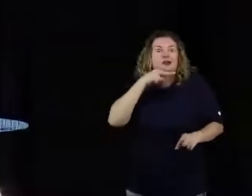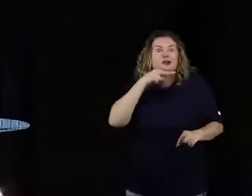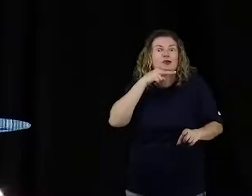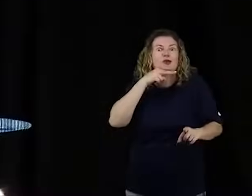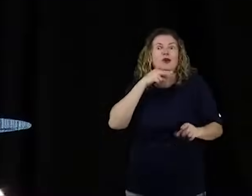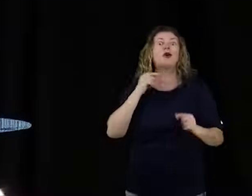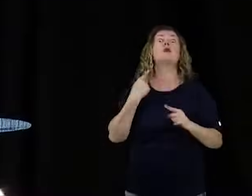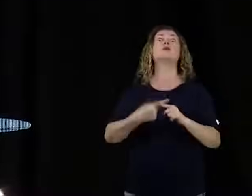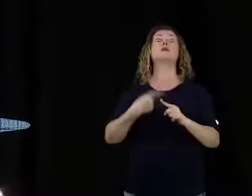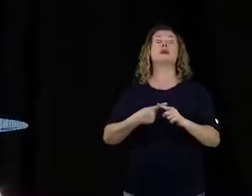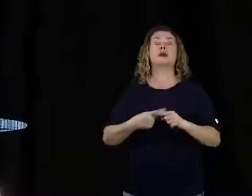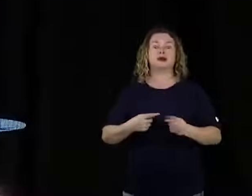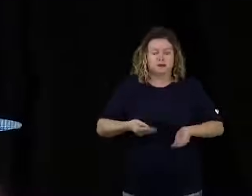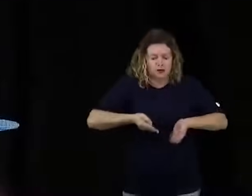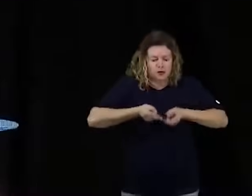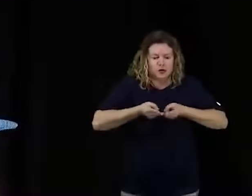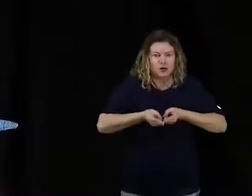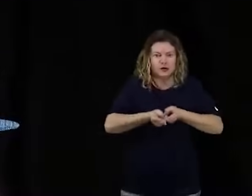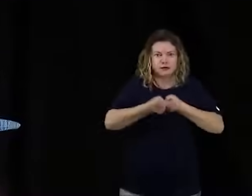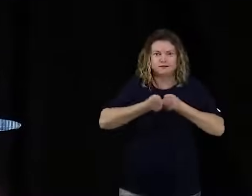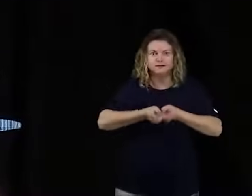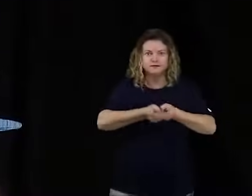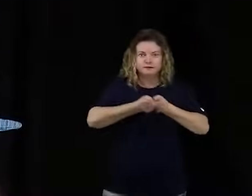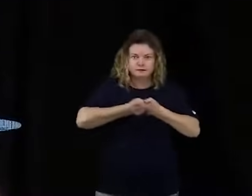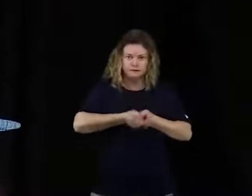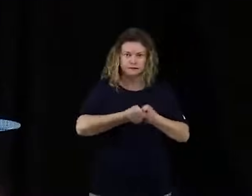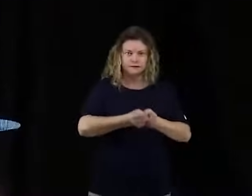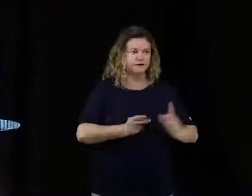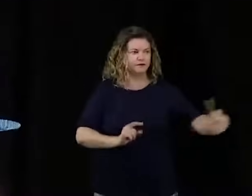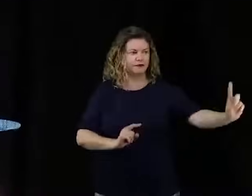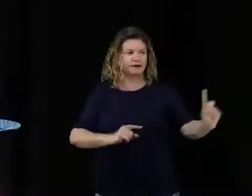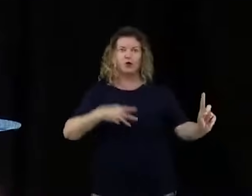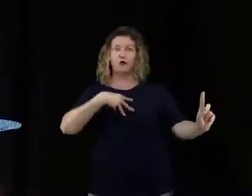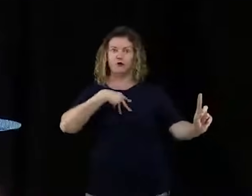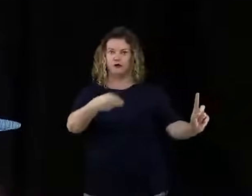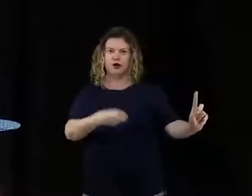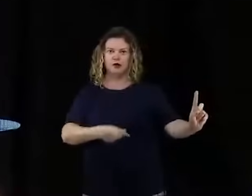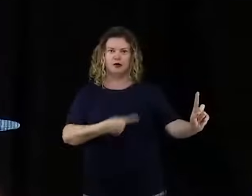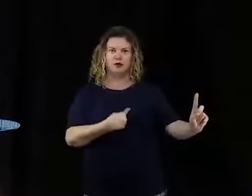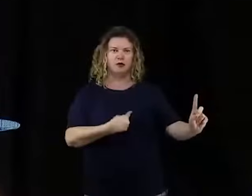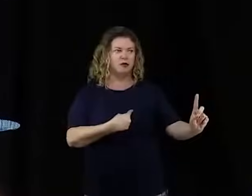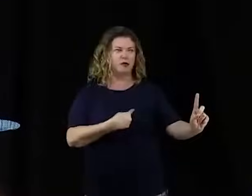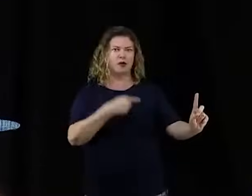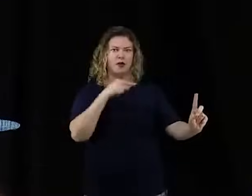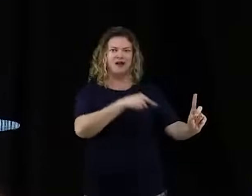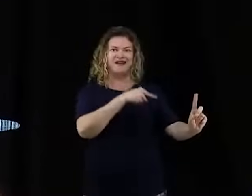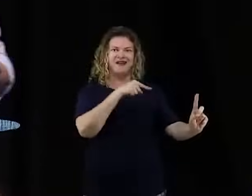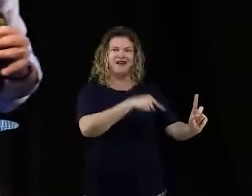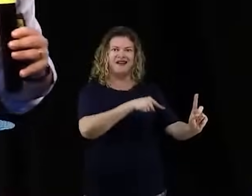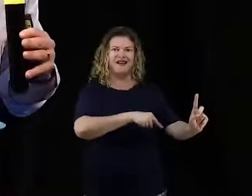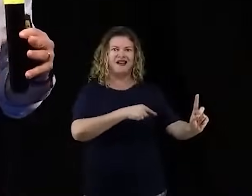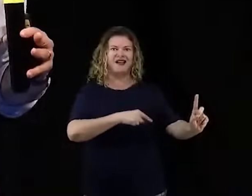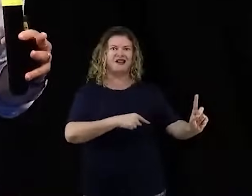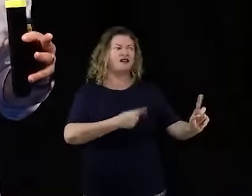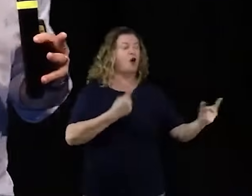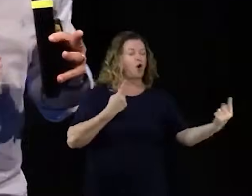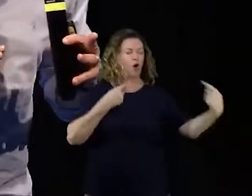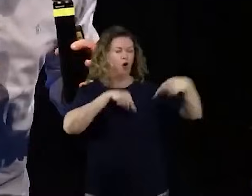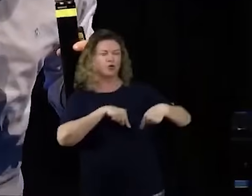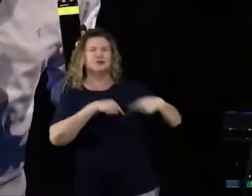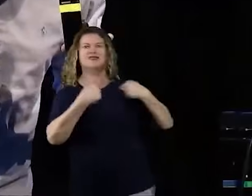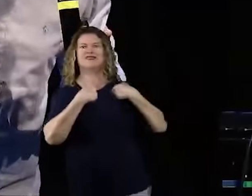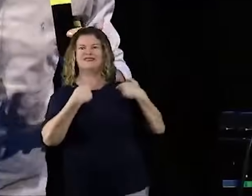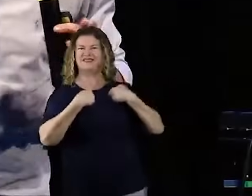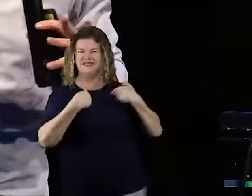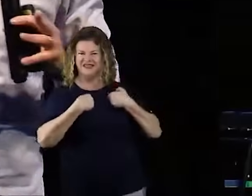Fúria no ódio que o pai Levanta ele tomou aqui gente ele tomou